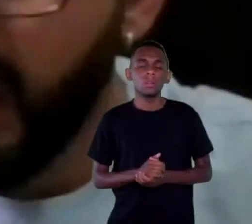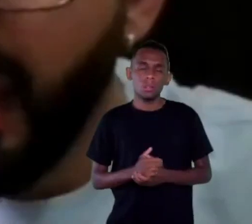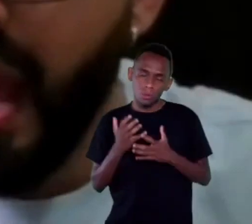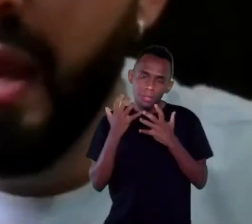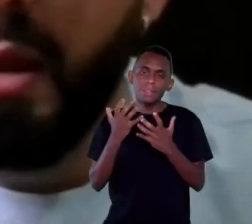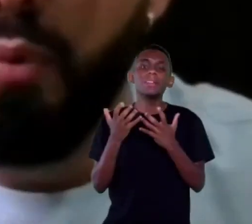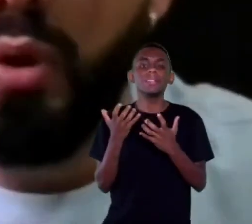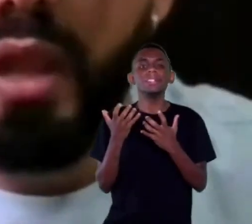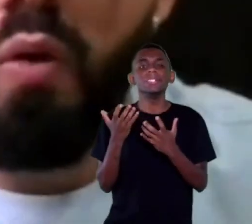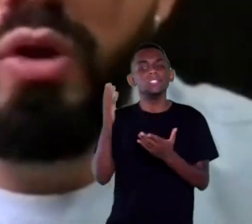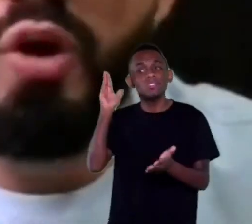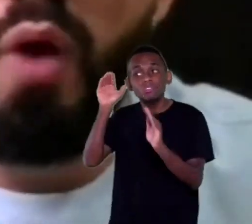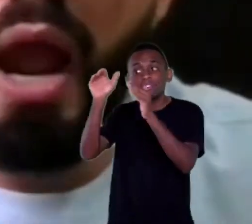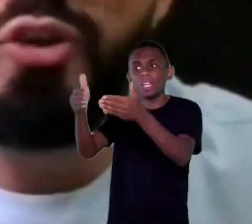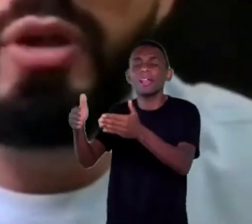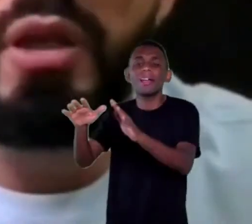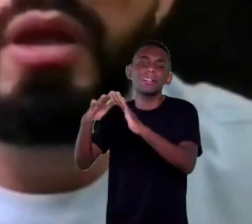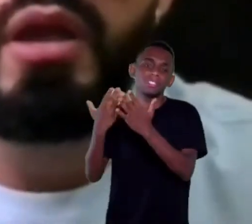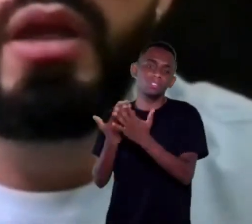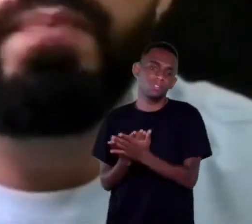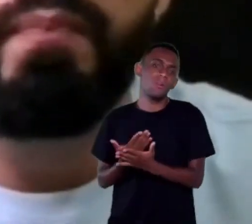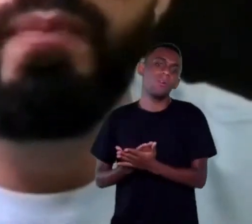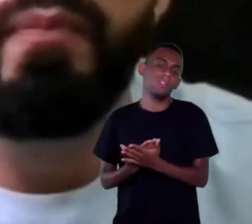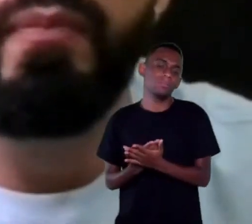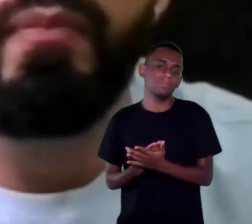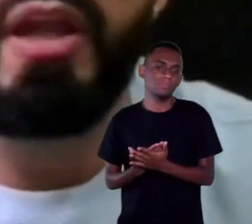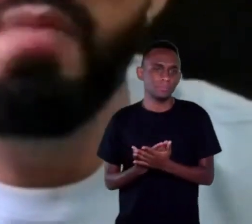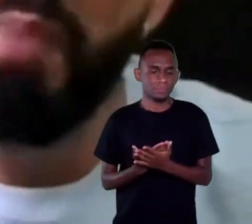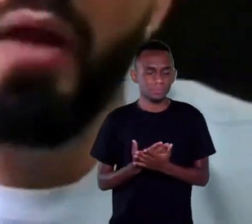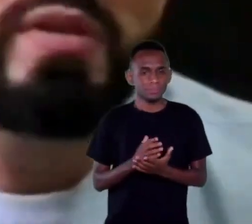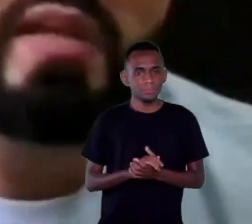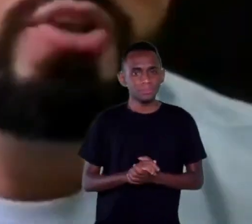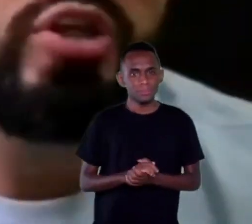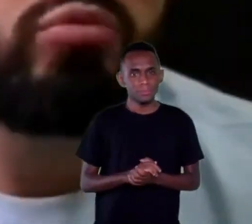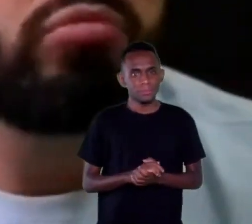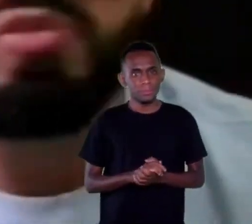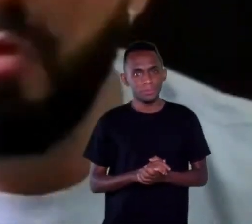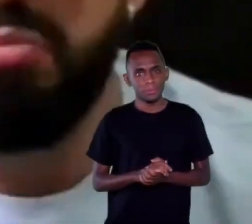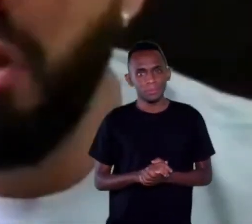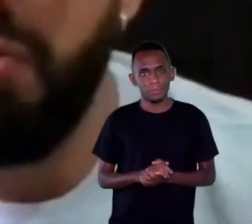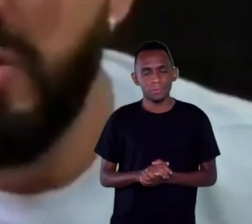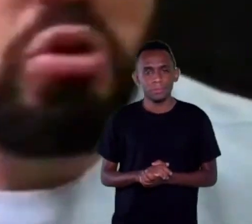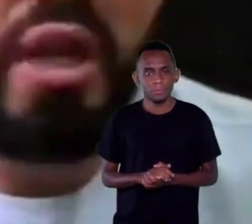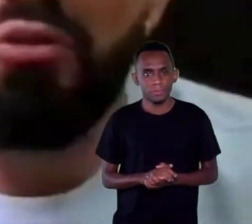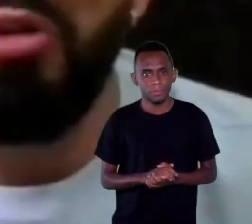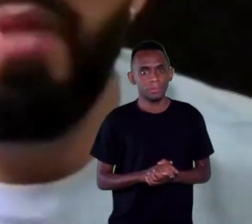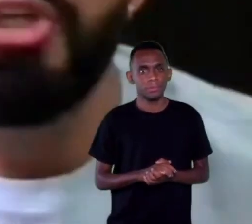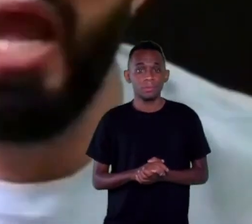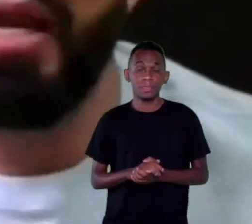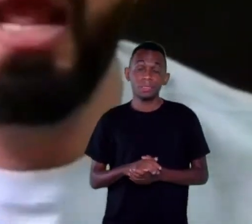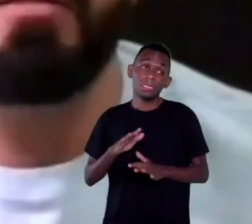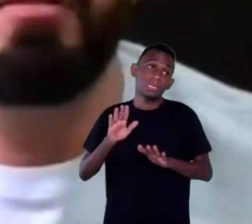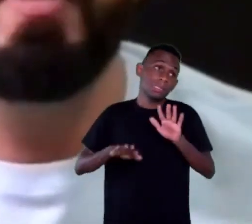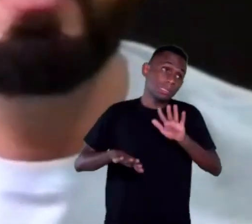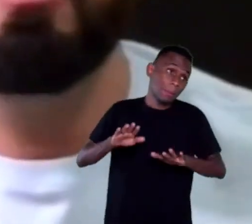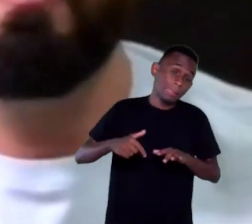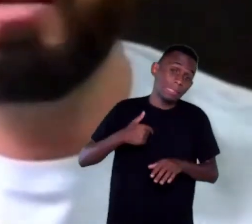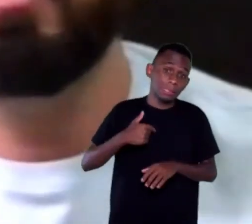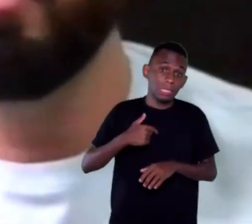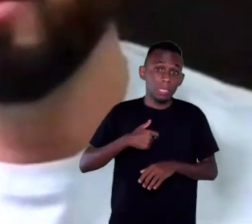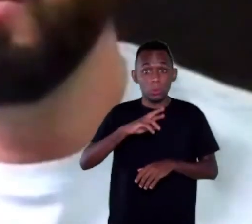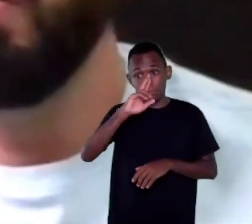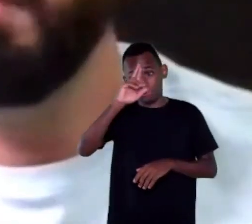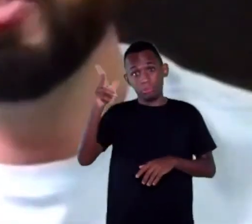eu queria chegar, porque é onde eu acho que parou de ser dito. Talvez eu estou totalmente enganado, talvez